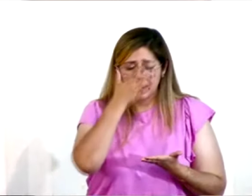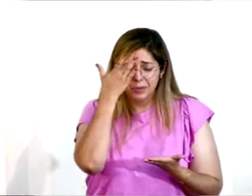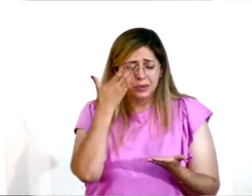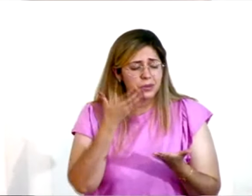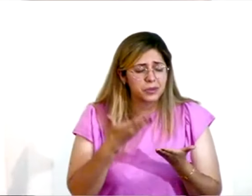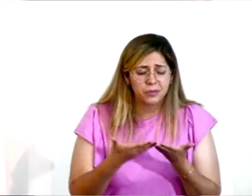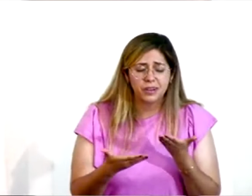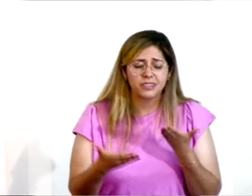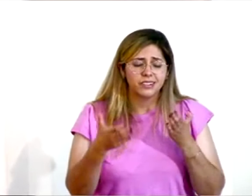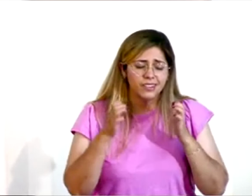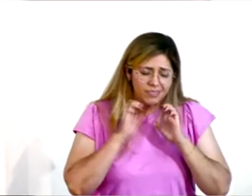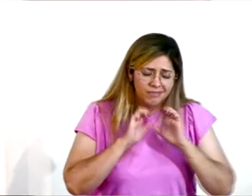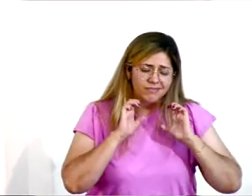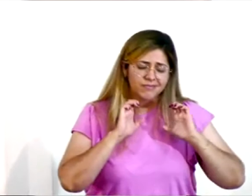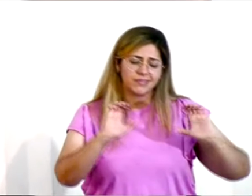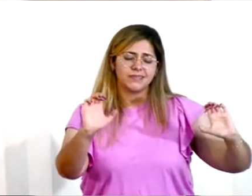amor.